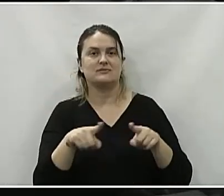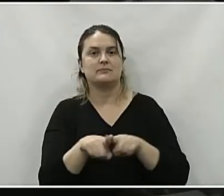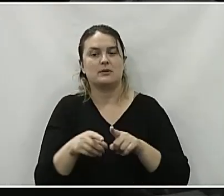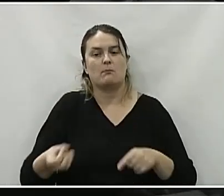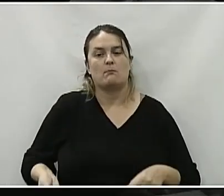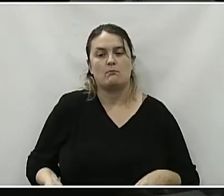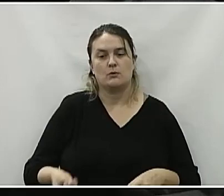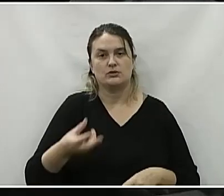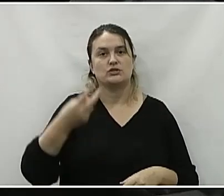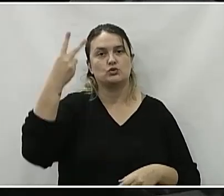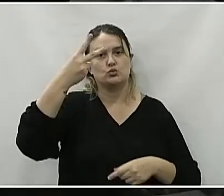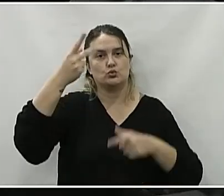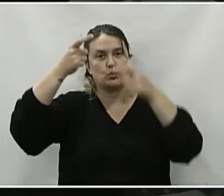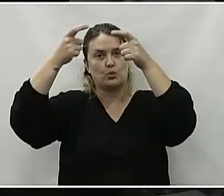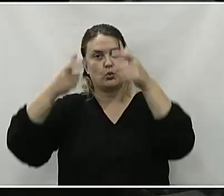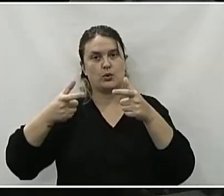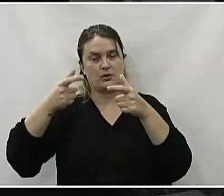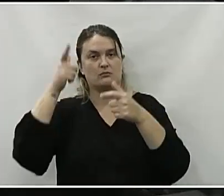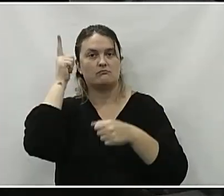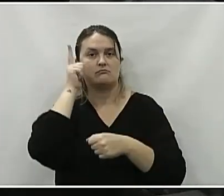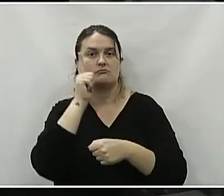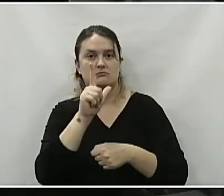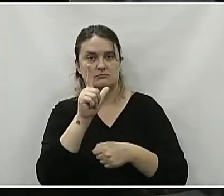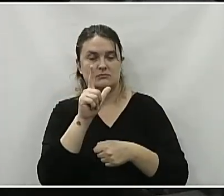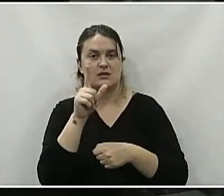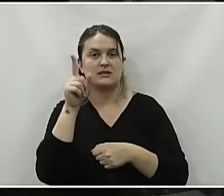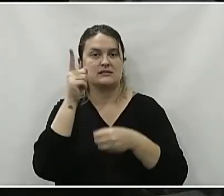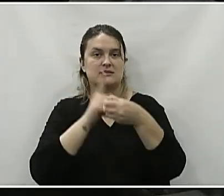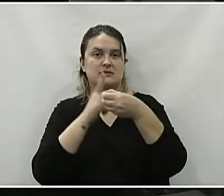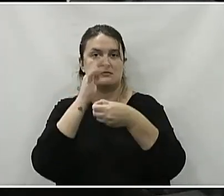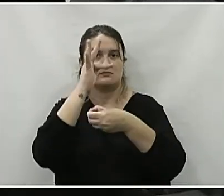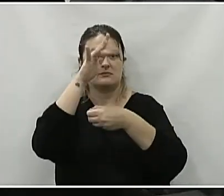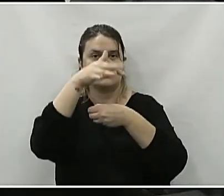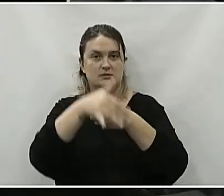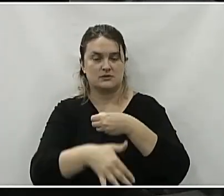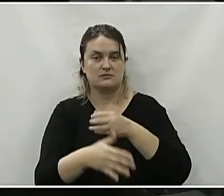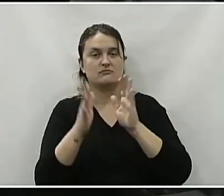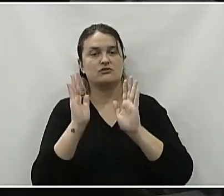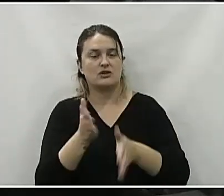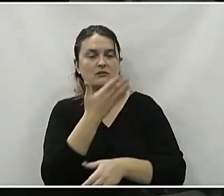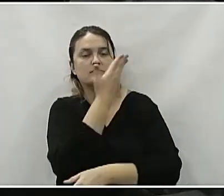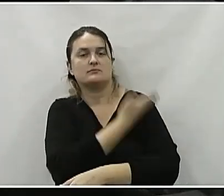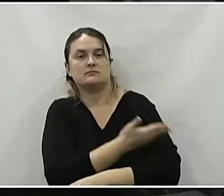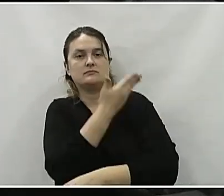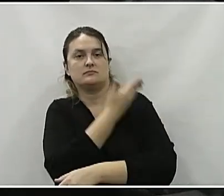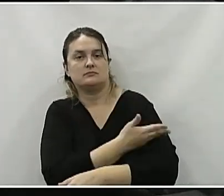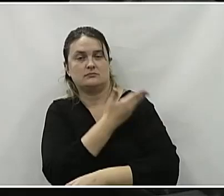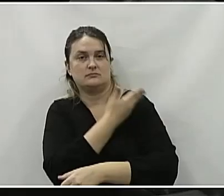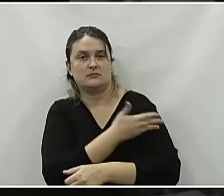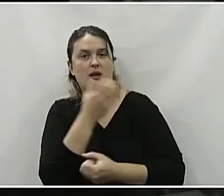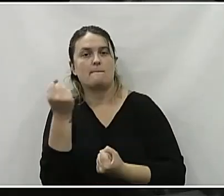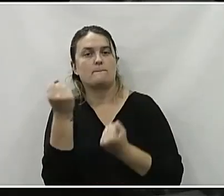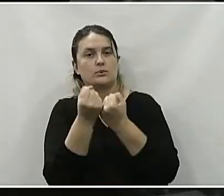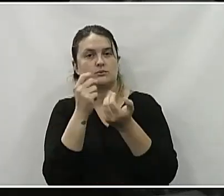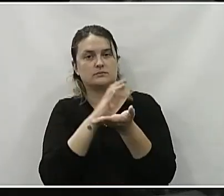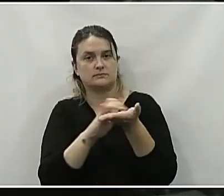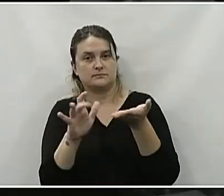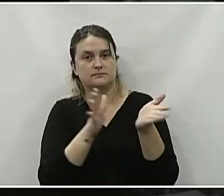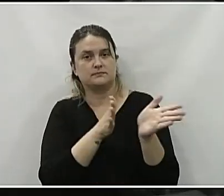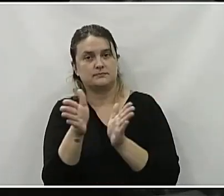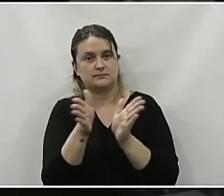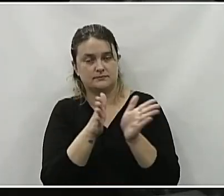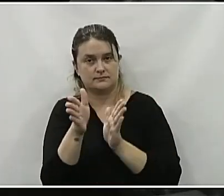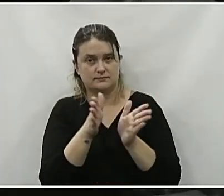bocha ficou com a segunda colocação em Foz do Iguaçu. E já está se preparando, novamente, com o apoio da Secretaria de